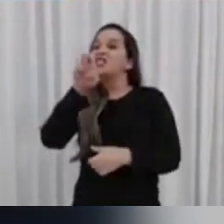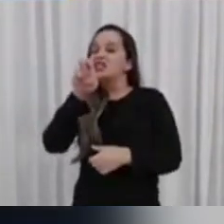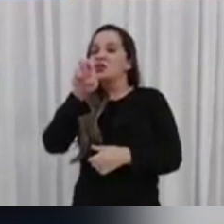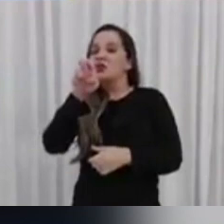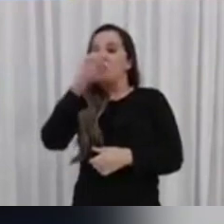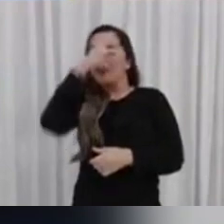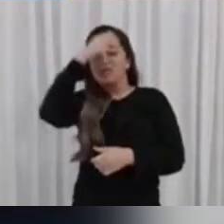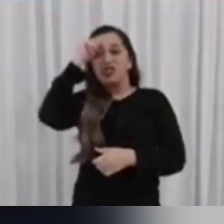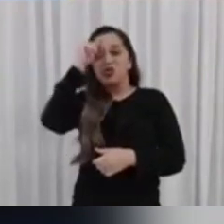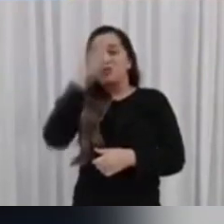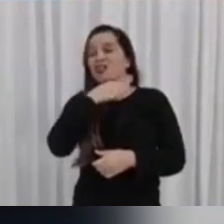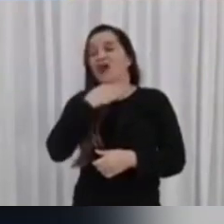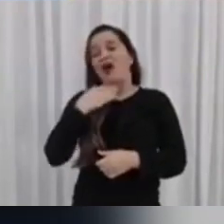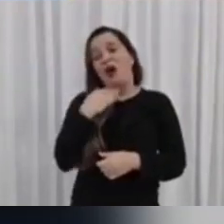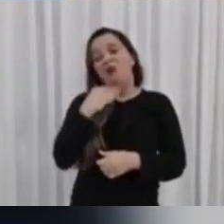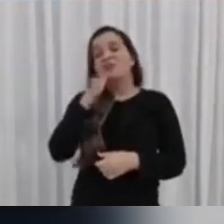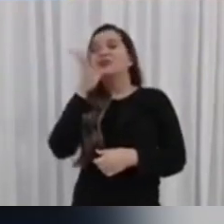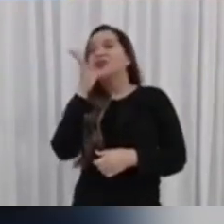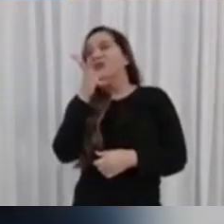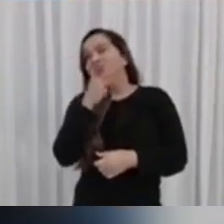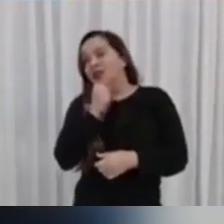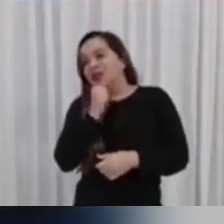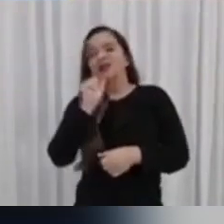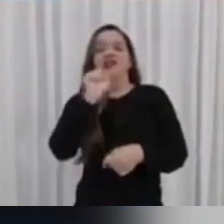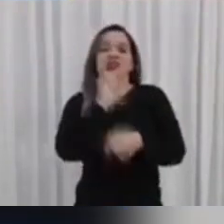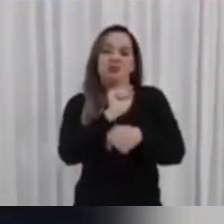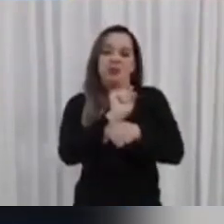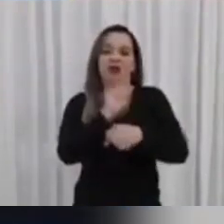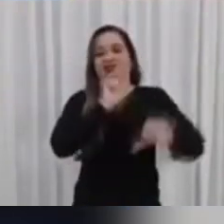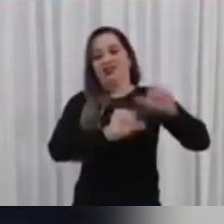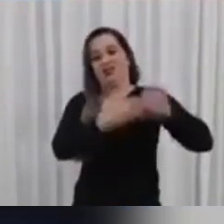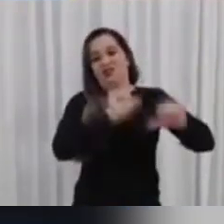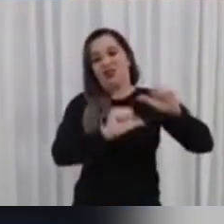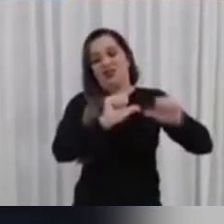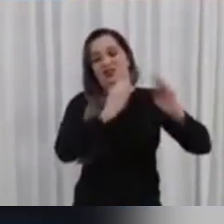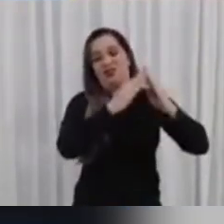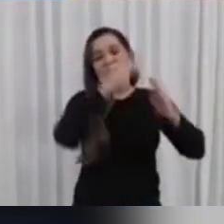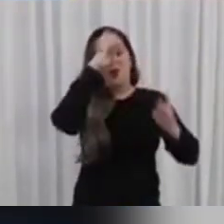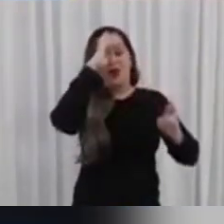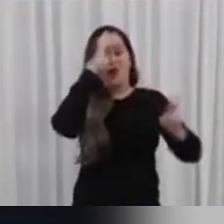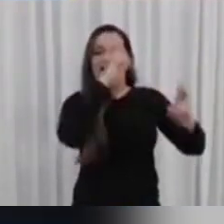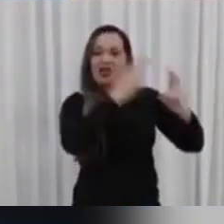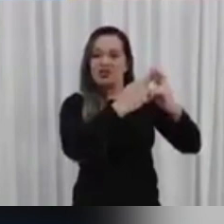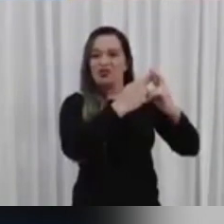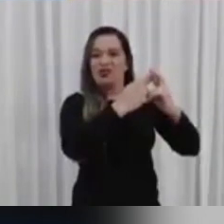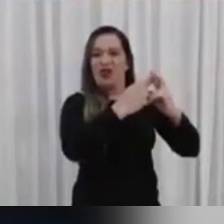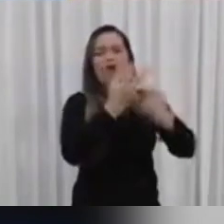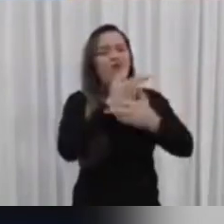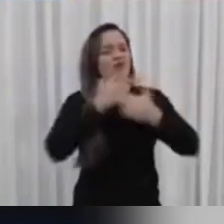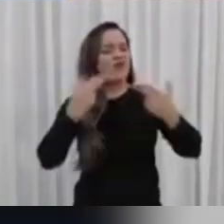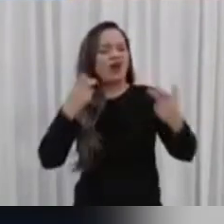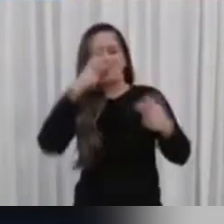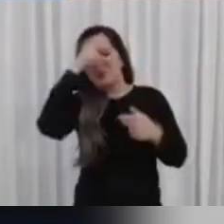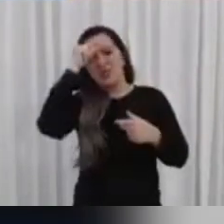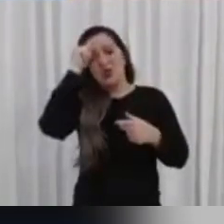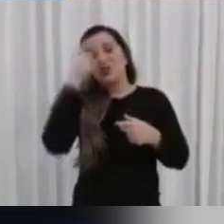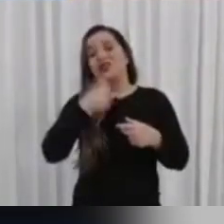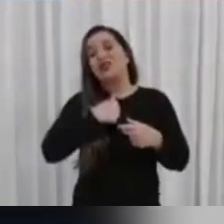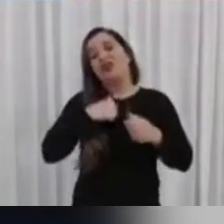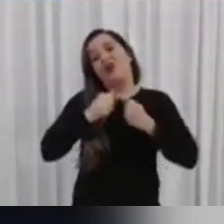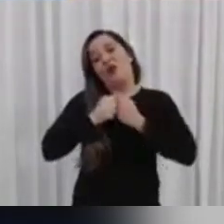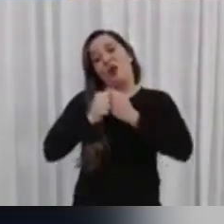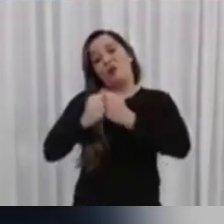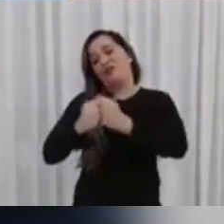municipal aguardando transferência para o regional. Isso que eu acompanhei, fora as dezenas que eu não acompanhei. A